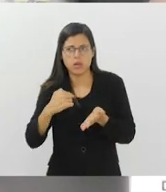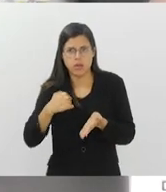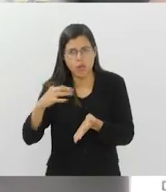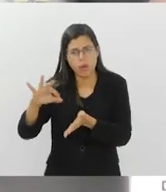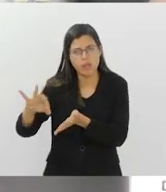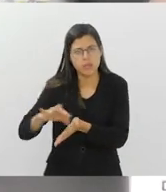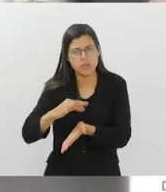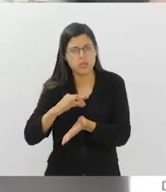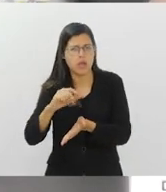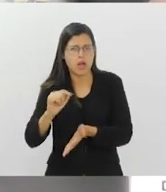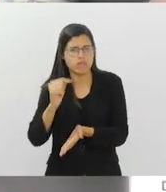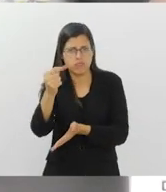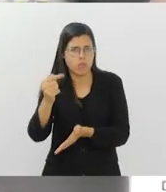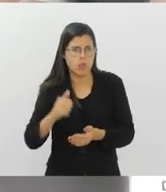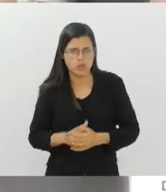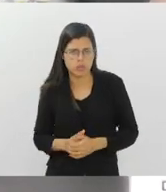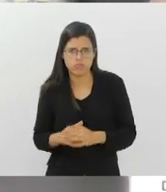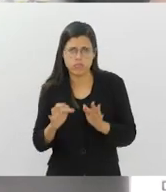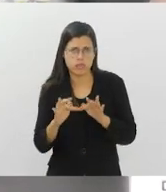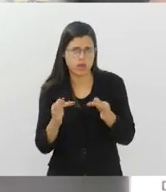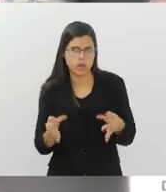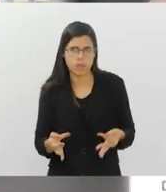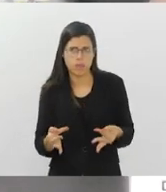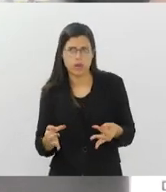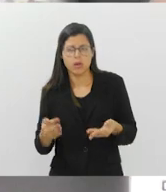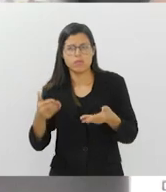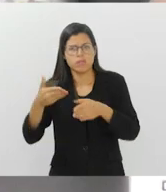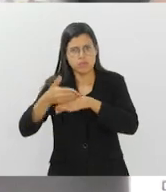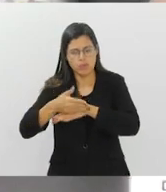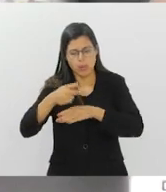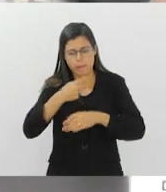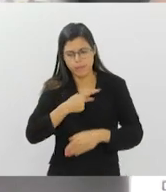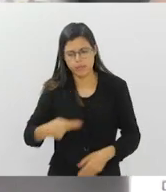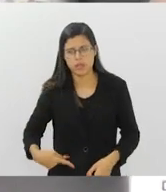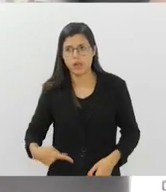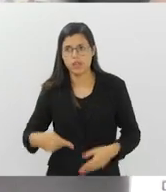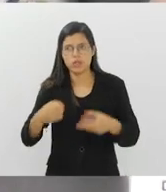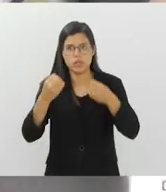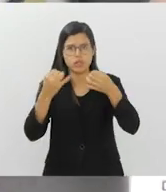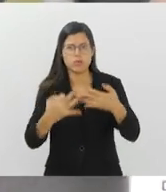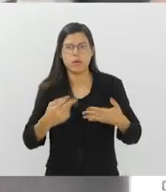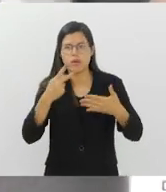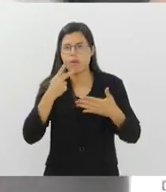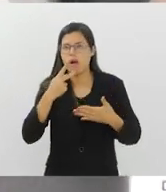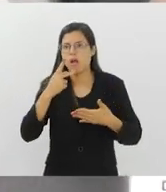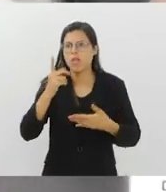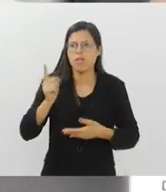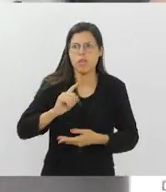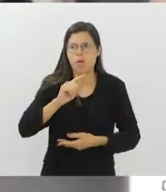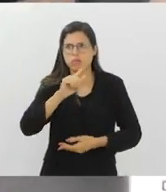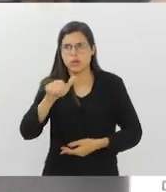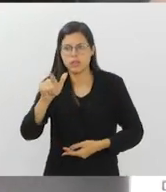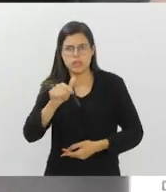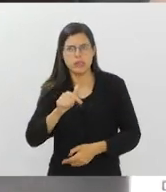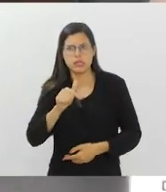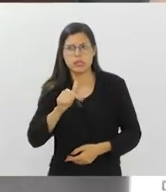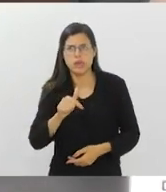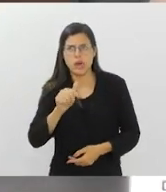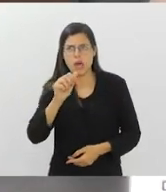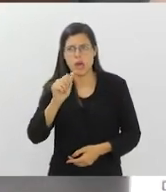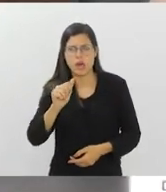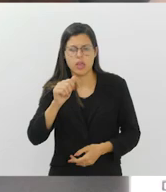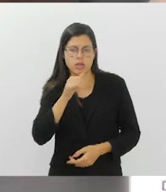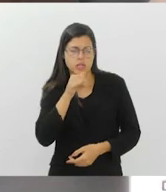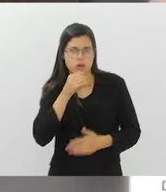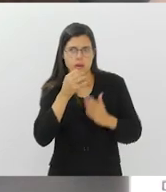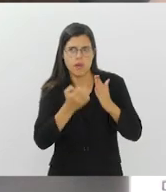em breve. Então, simples. Vem aqui o presidente e diz para a gente. Os presidentes falam, não vou cancelar. Vou escrever exemplo. Assim disse na